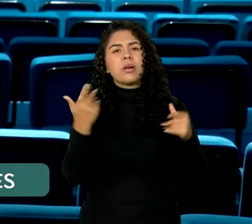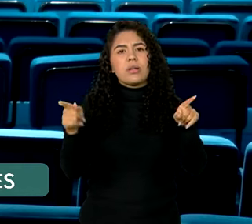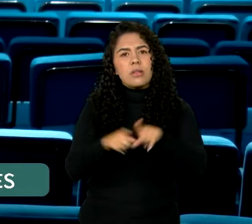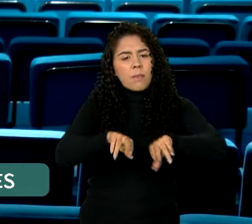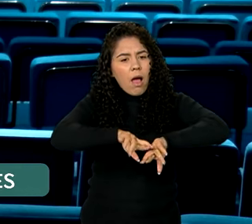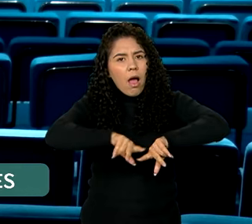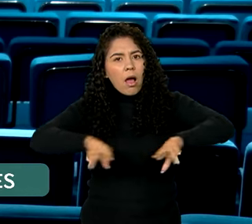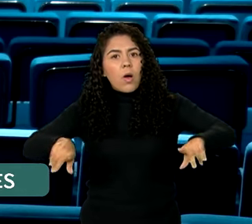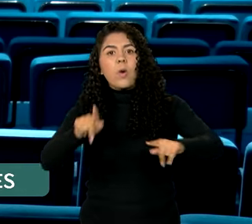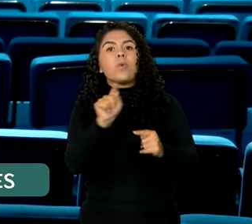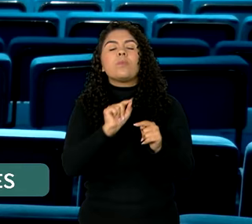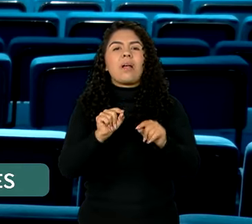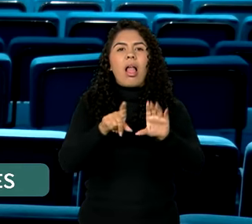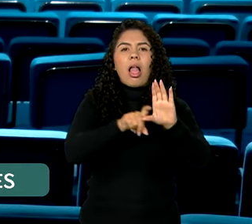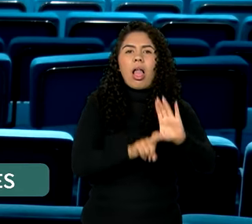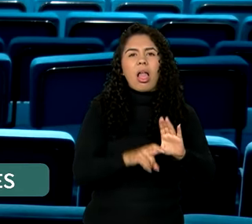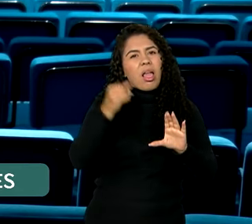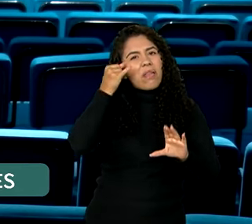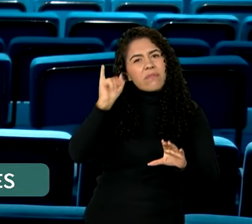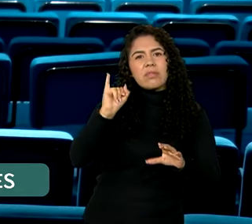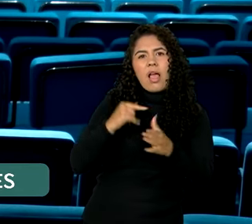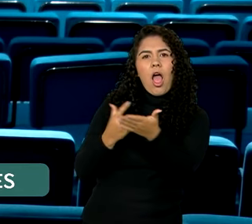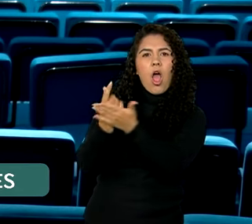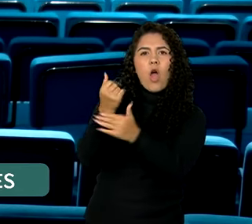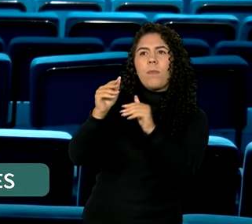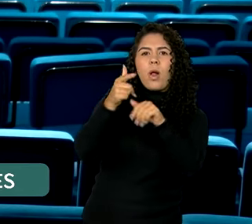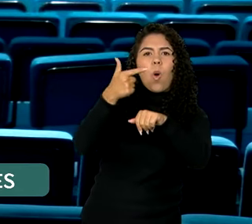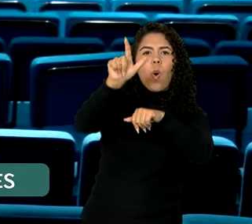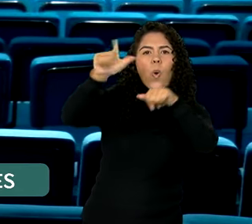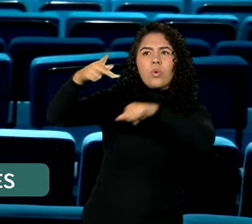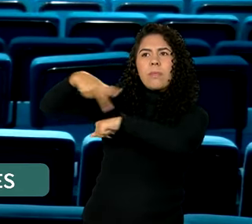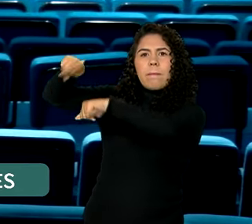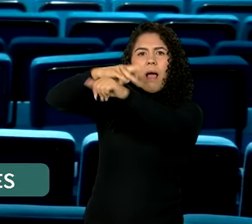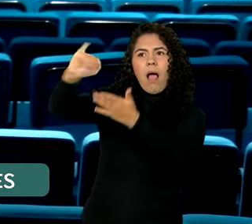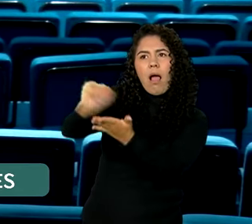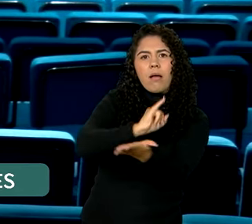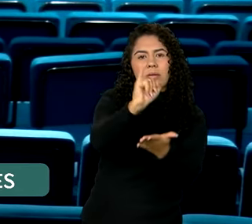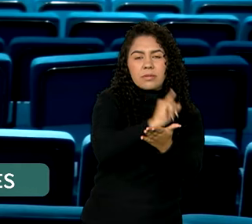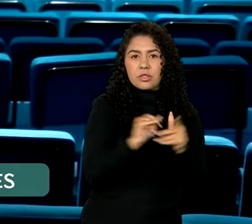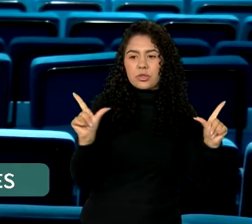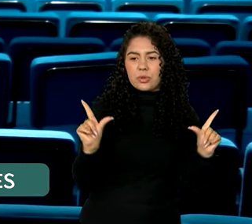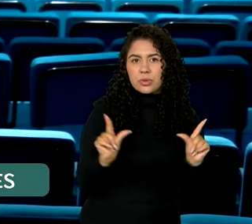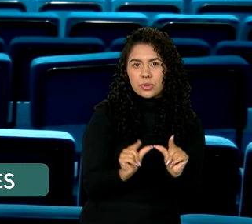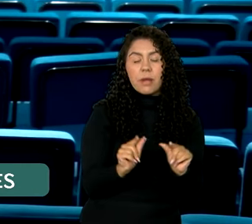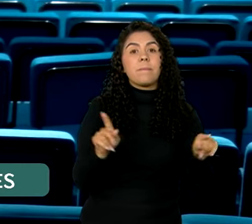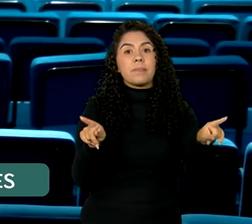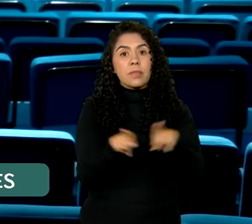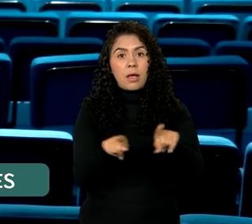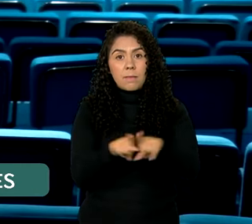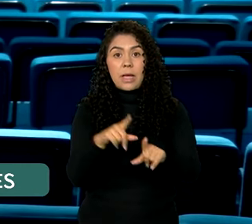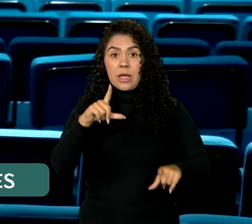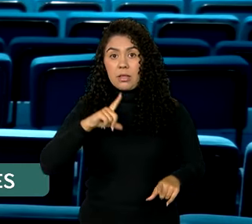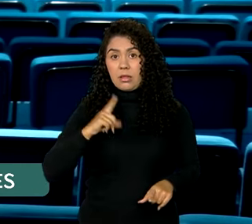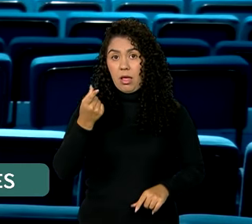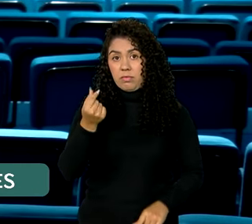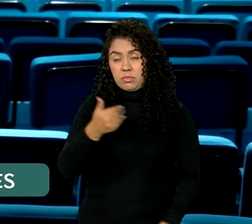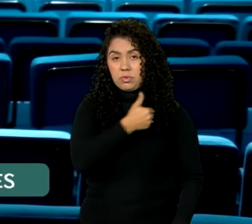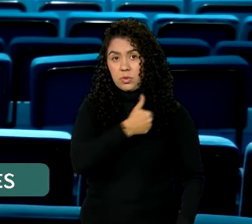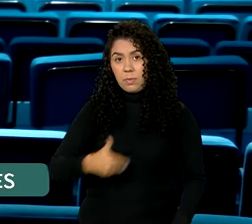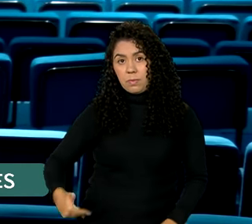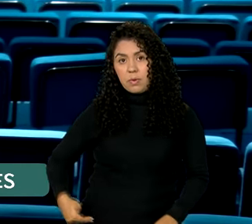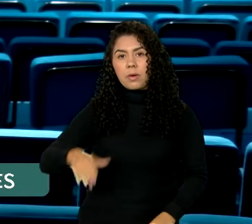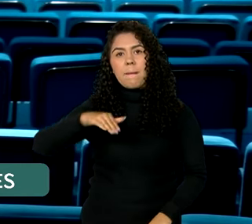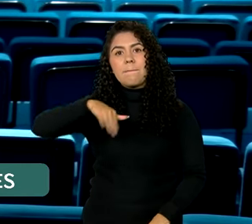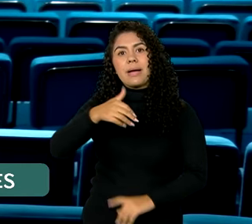e reduzir a dependência de importações. Atualmente, a indústria da saúde conta com financiamento público de mais